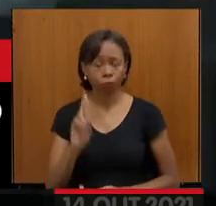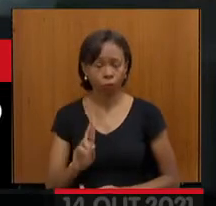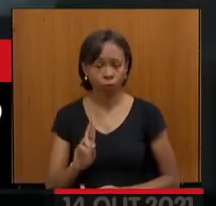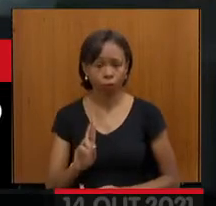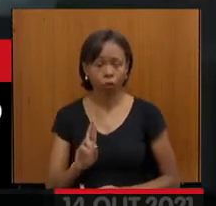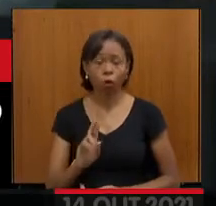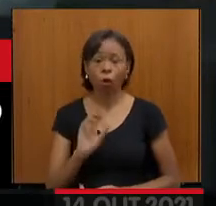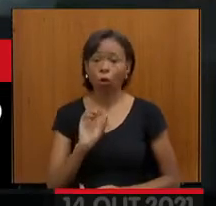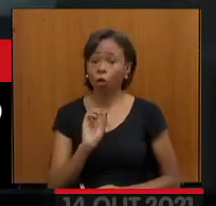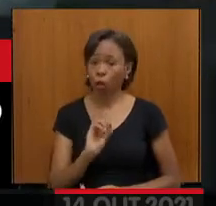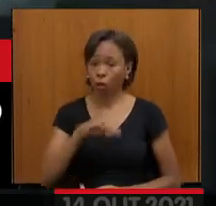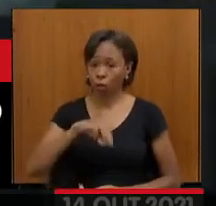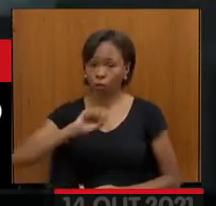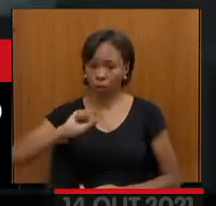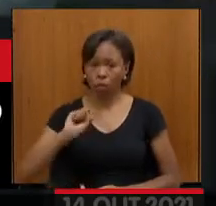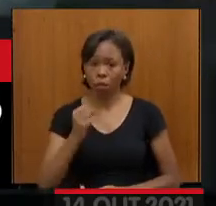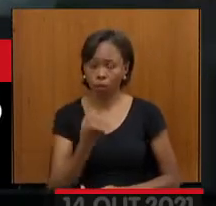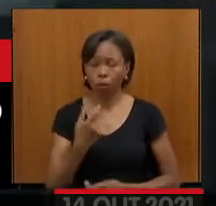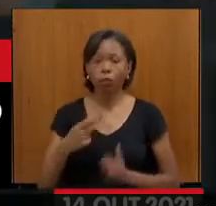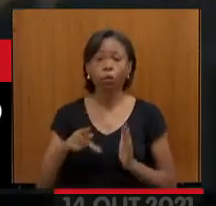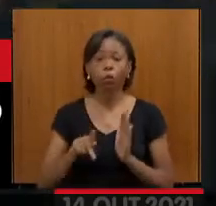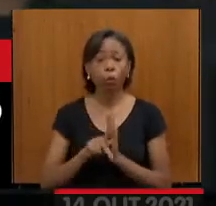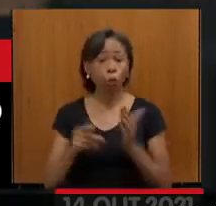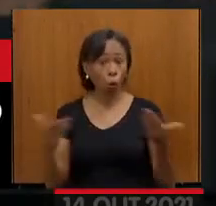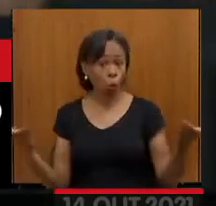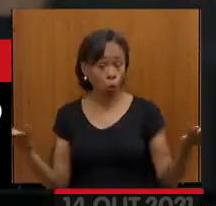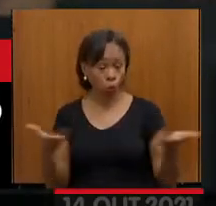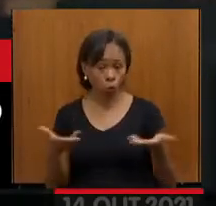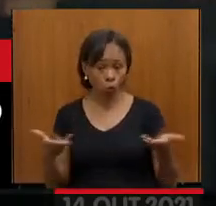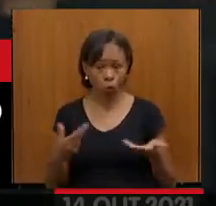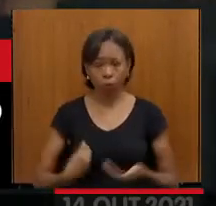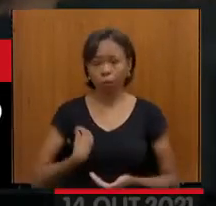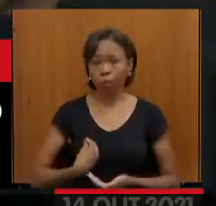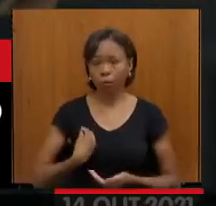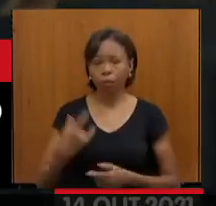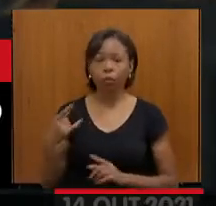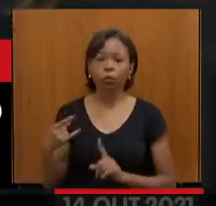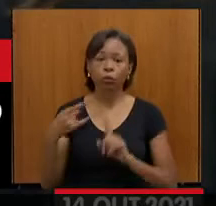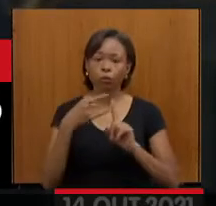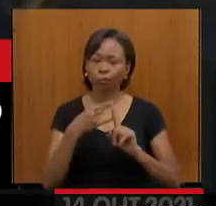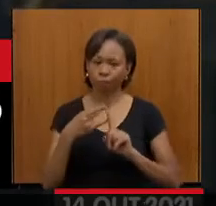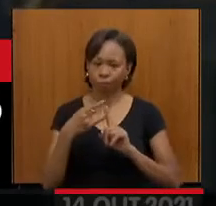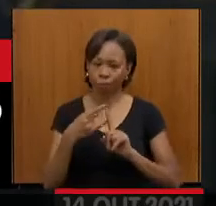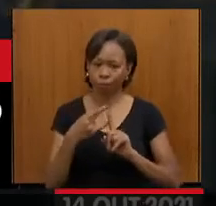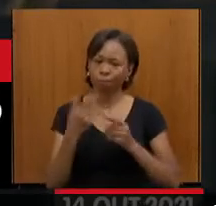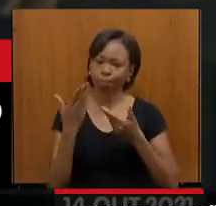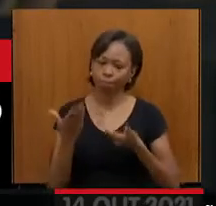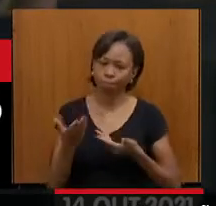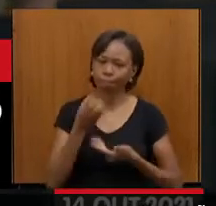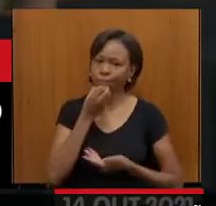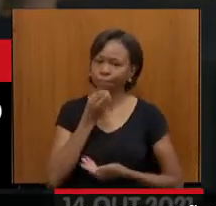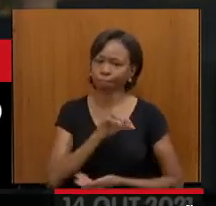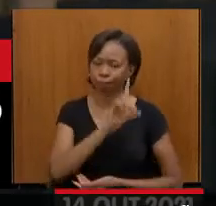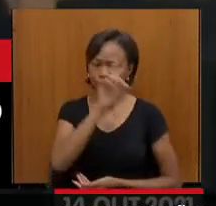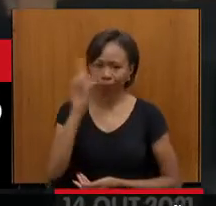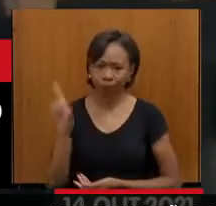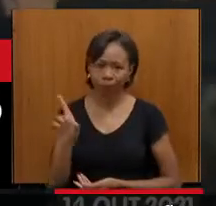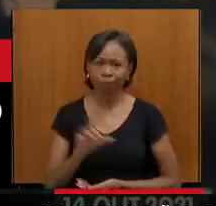Organização Mundial da Saúde, que participa conosco através do Zoom. Bom dia, Suzane.